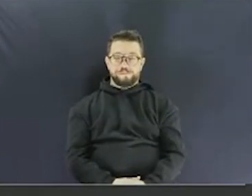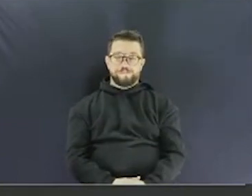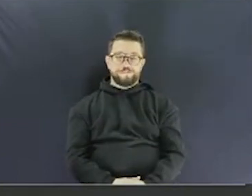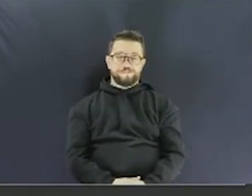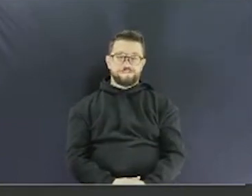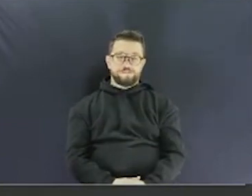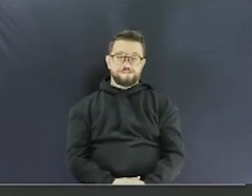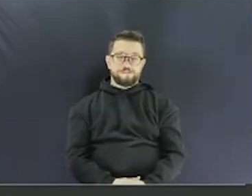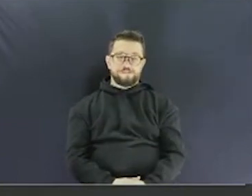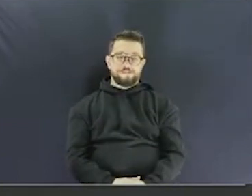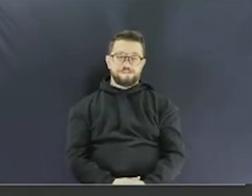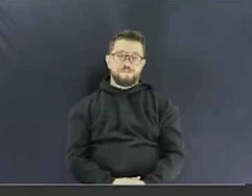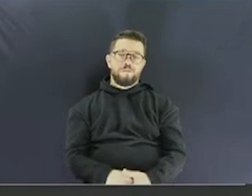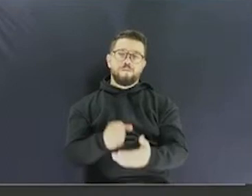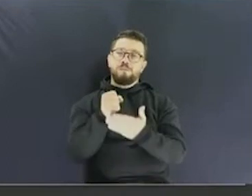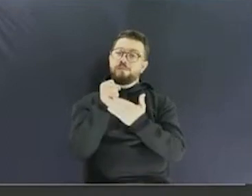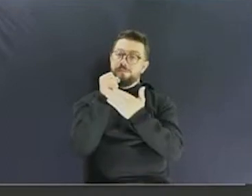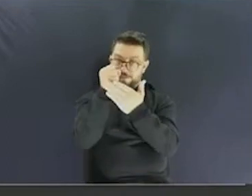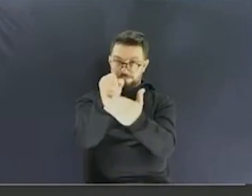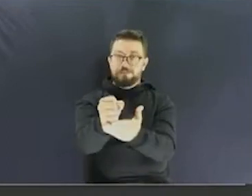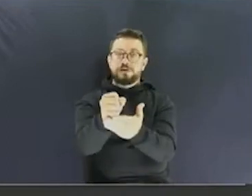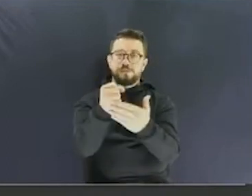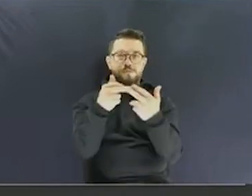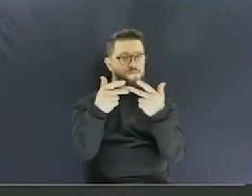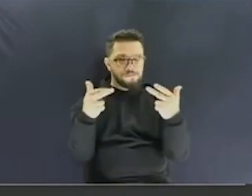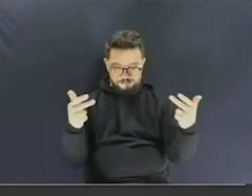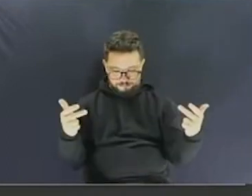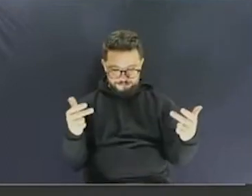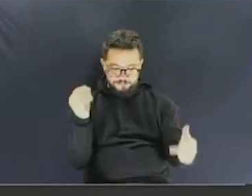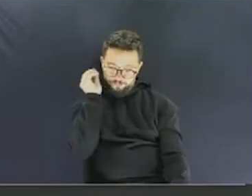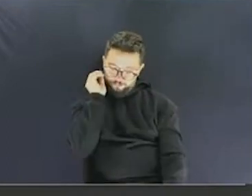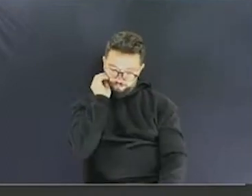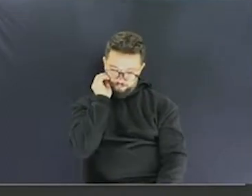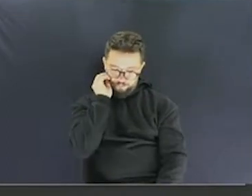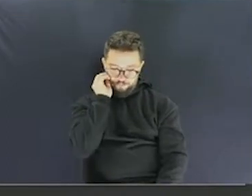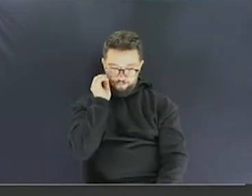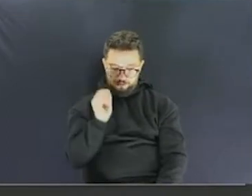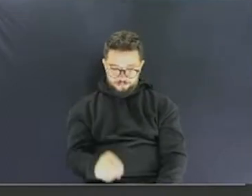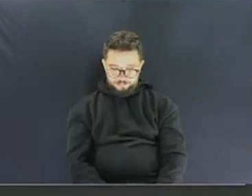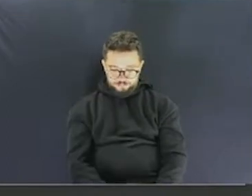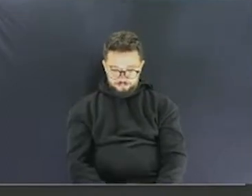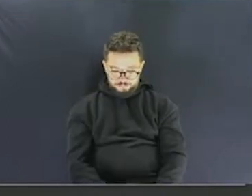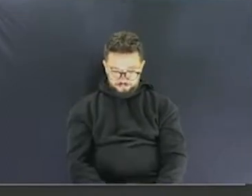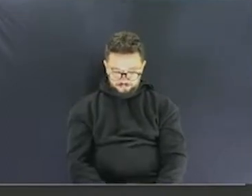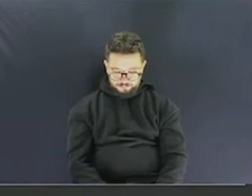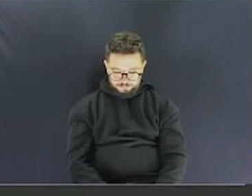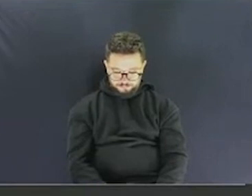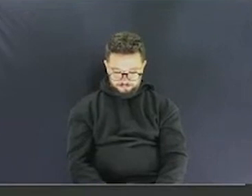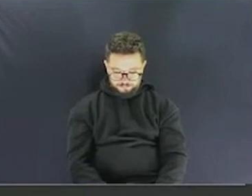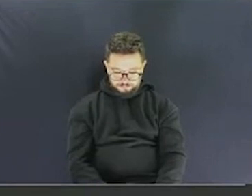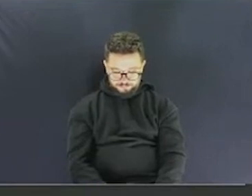com a entrega de novas unidades também fazendo esse percentual crescer bastante além daquilo que era previsto. Podemos